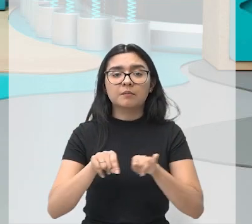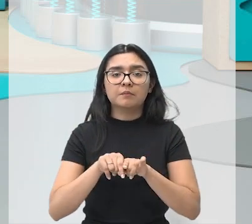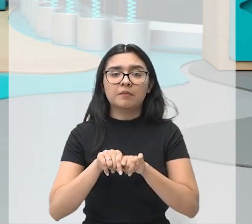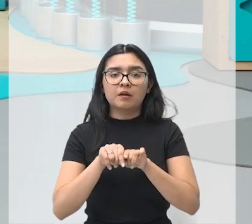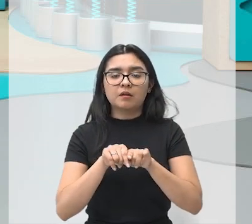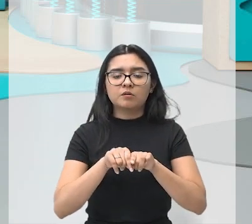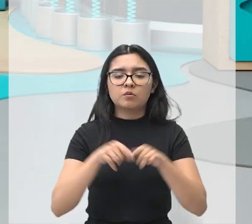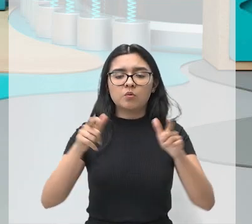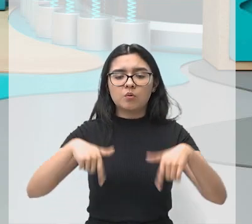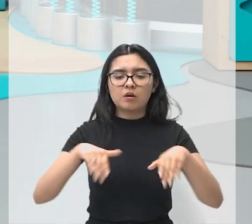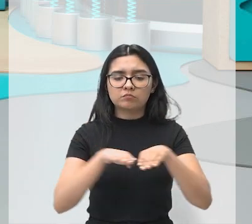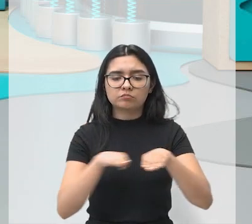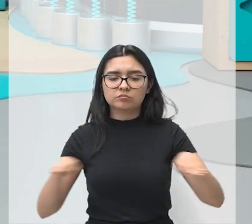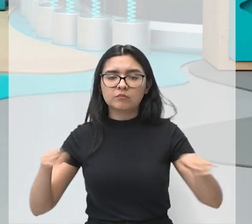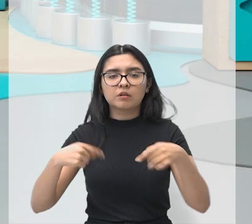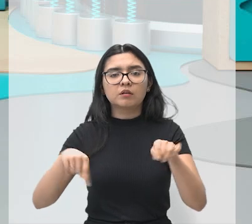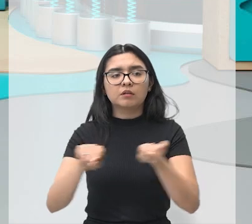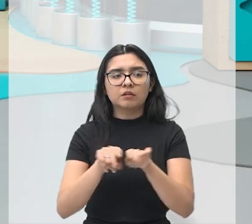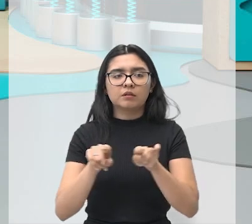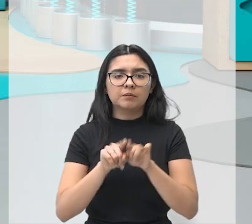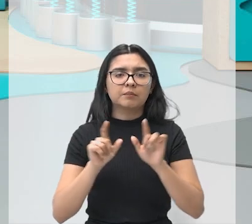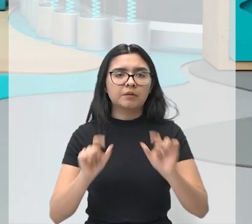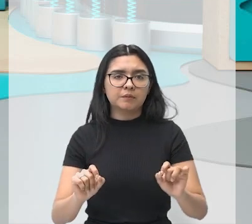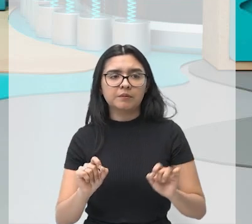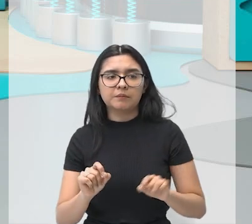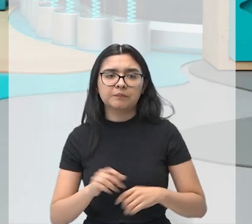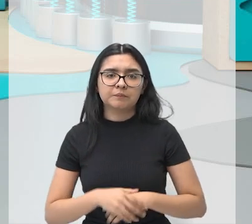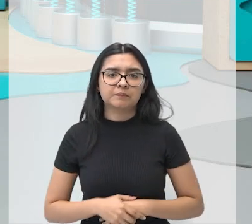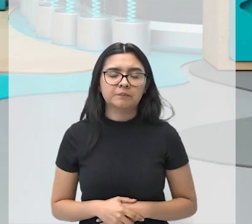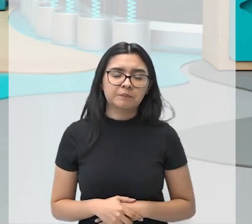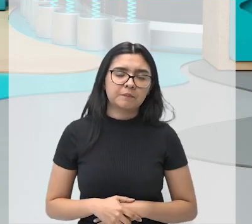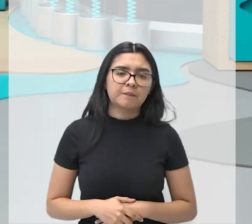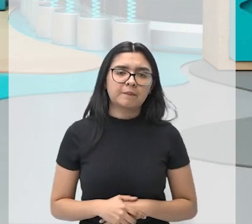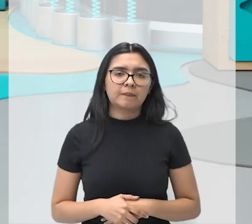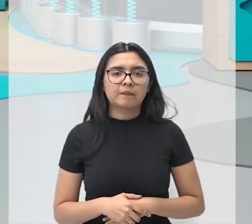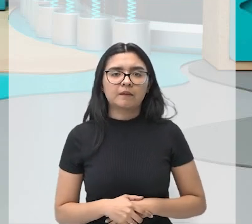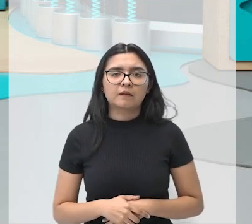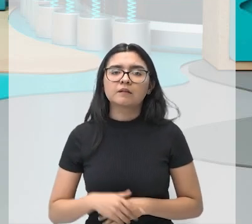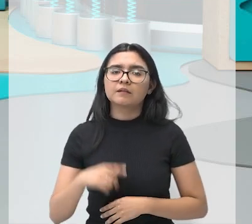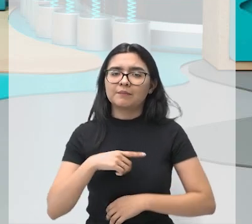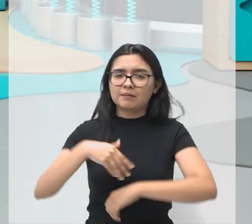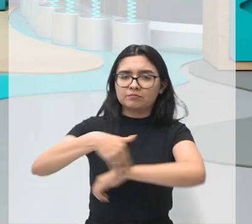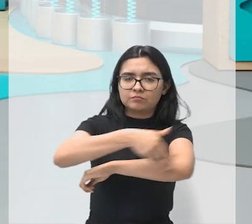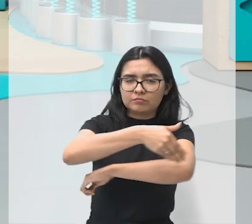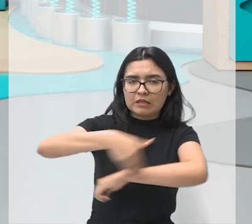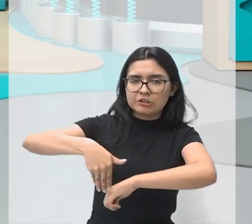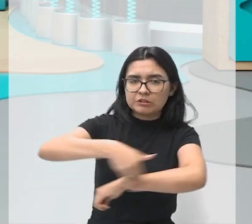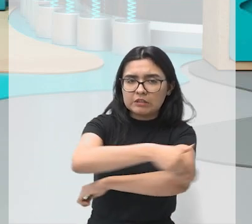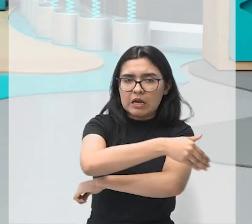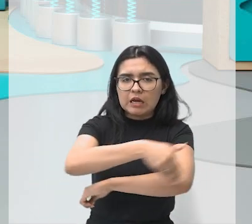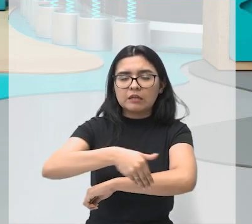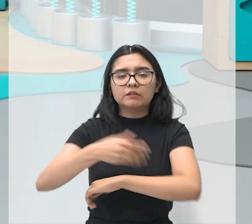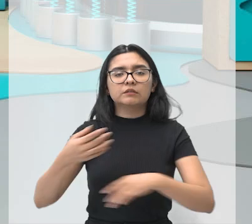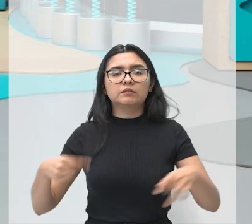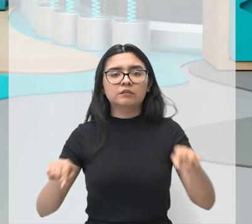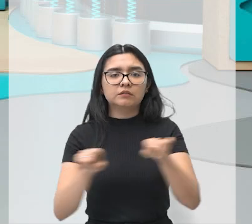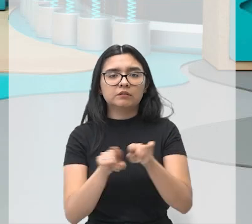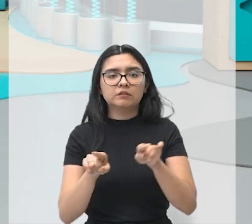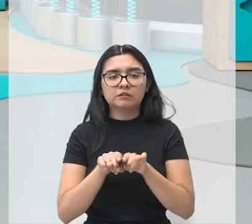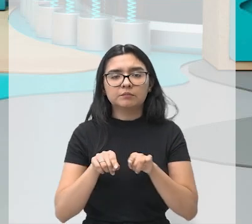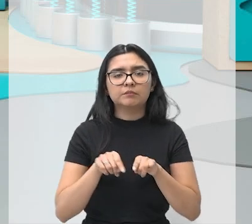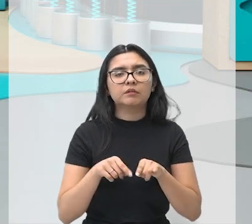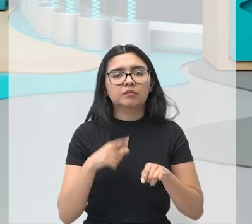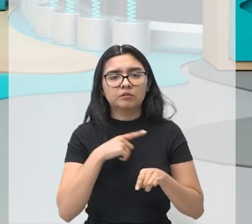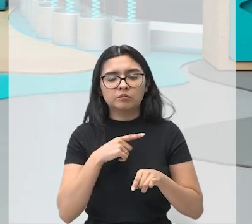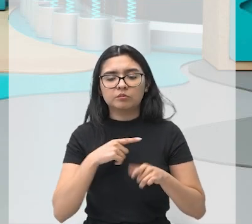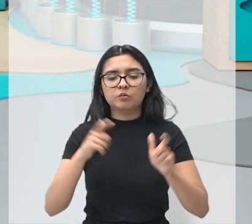mais acidentado, as praticadas também lá no asfalto, na estrada, né? E essas do terreno